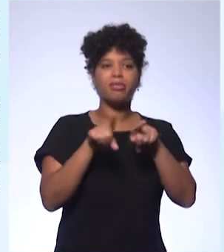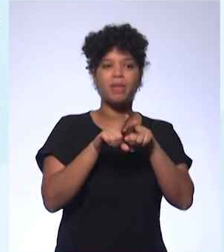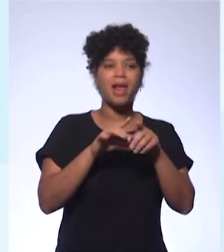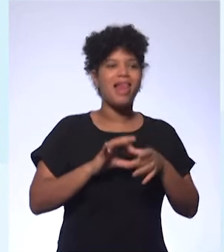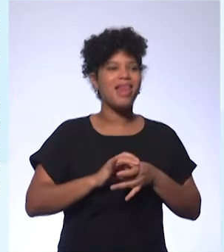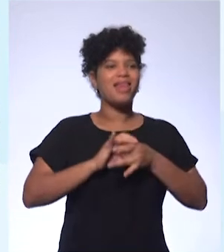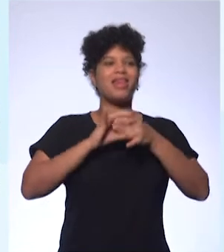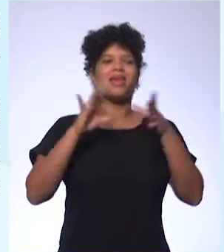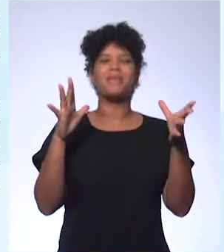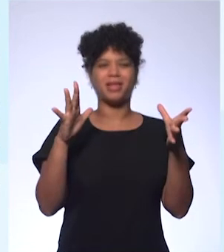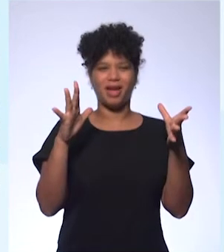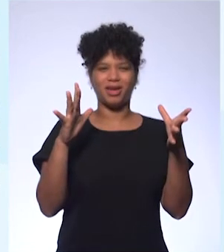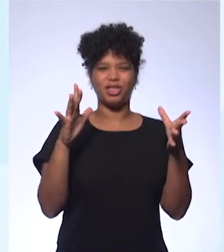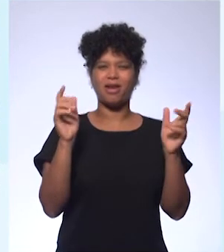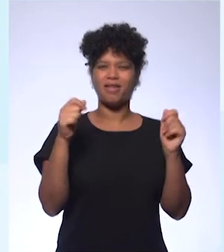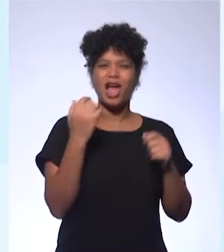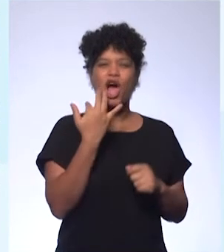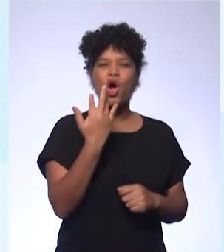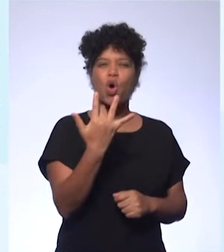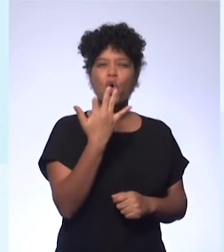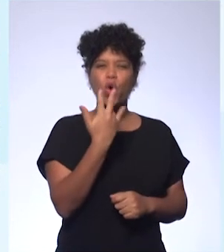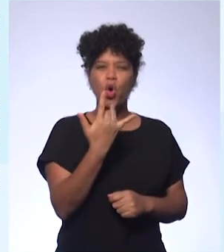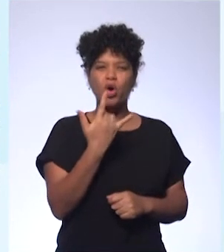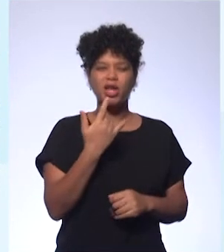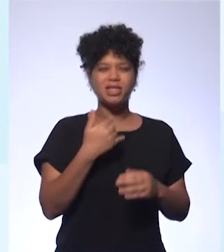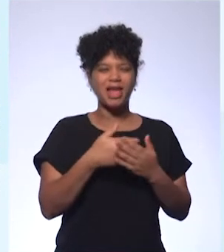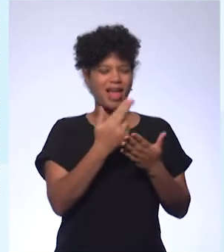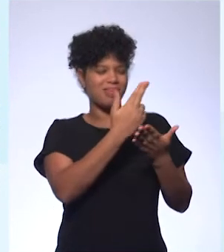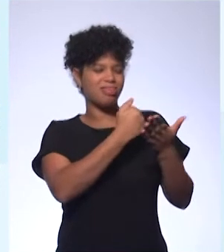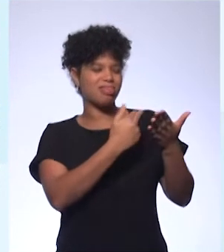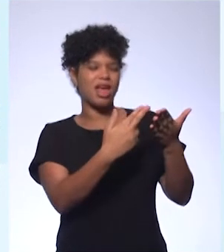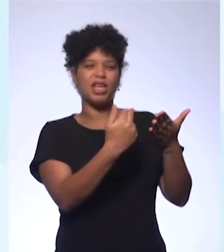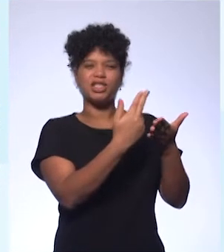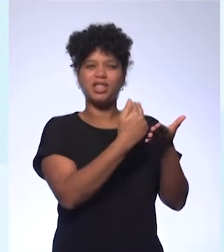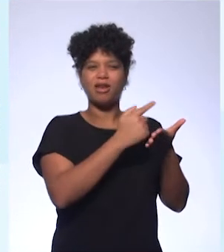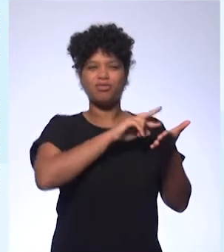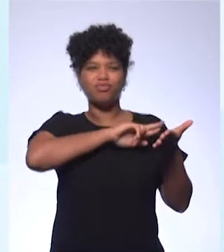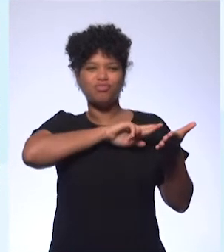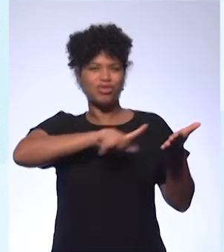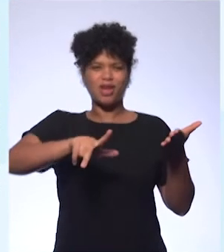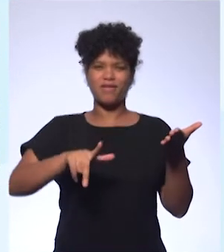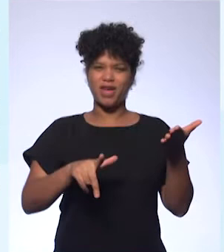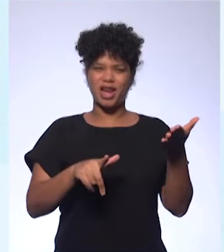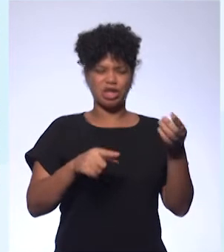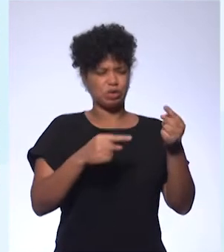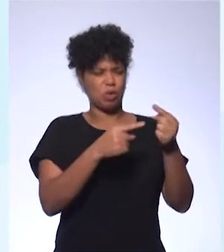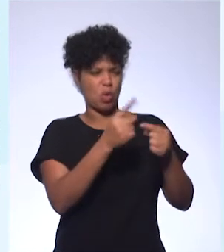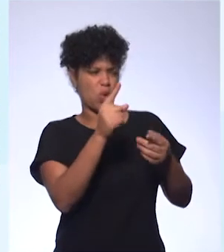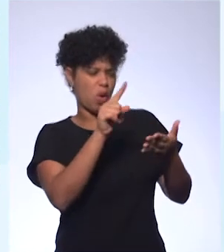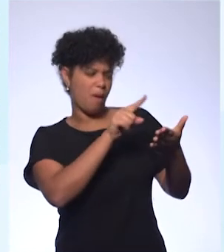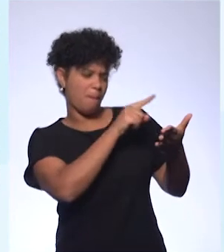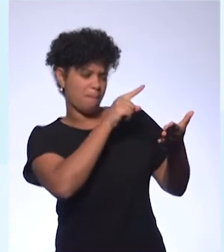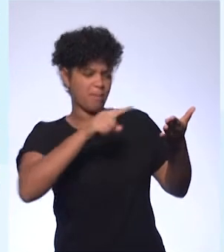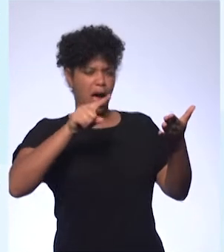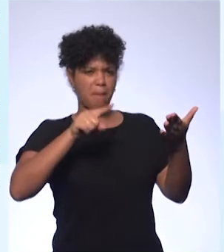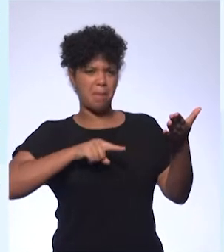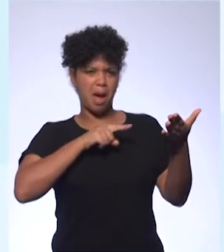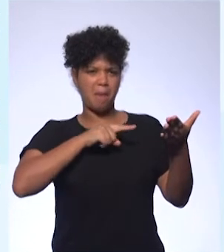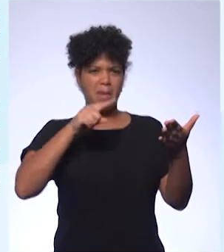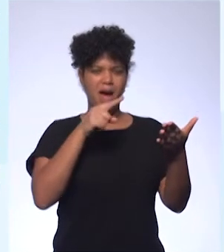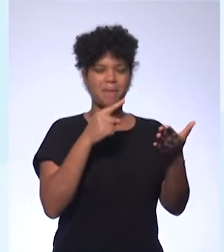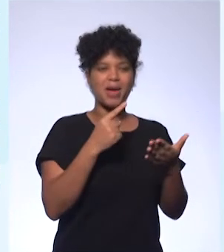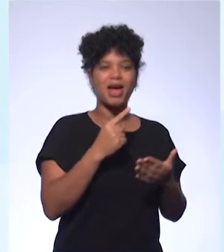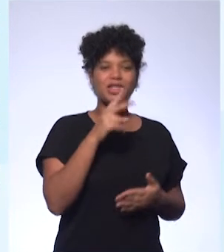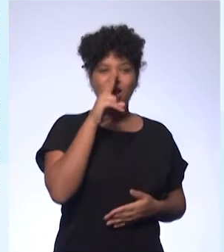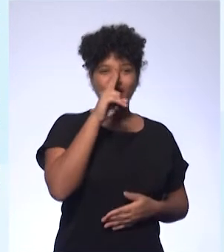uma total liberdade das linhas, formas e cores, muitas vezes de formas totalmente desconexas e contrastantes, e apologia